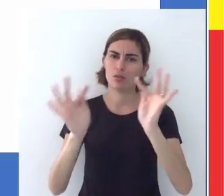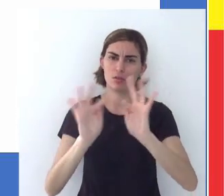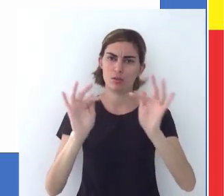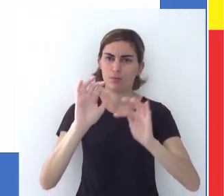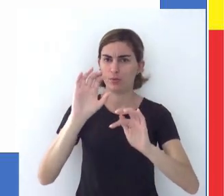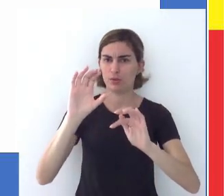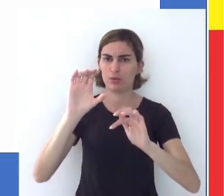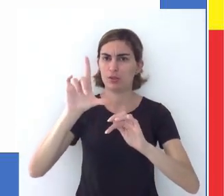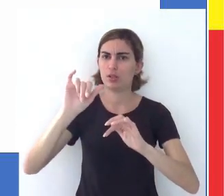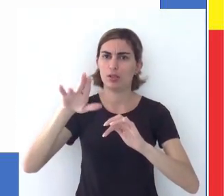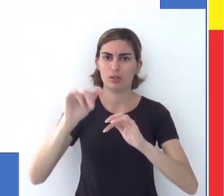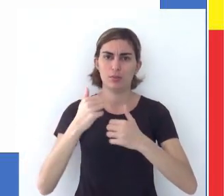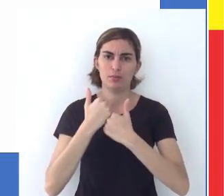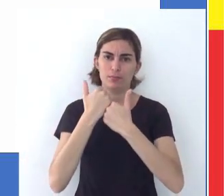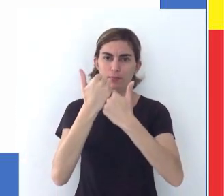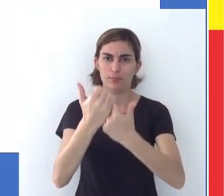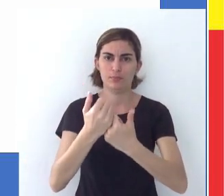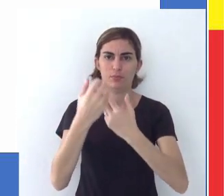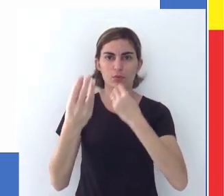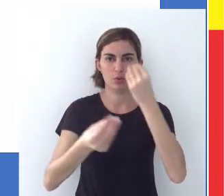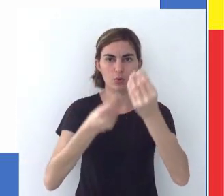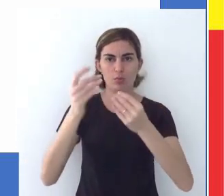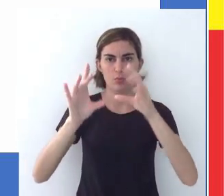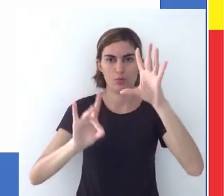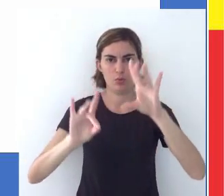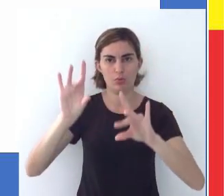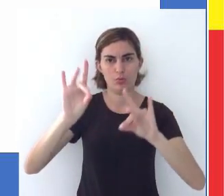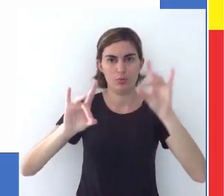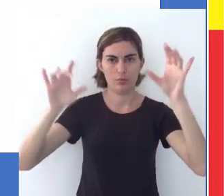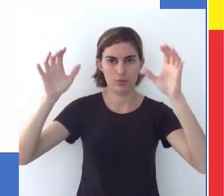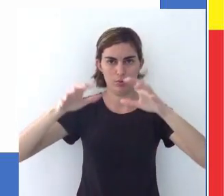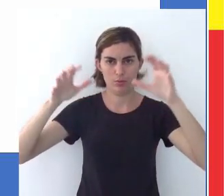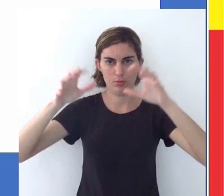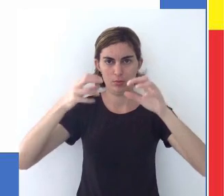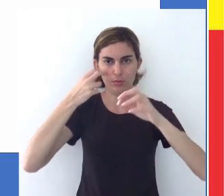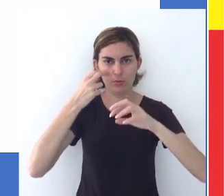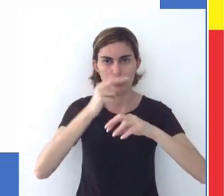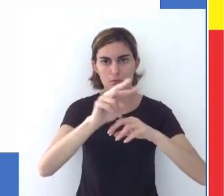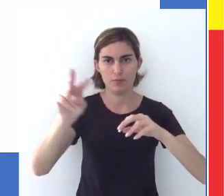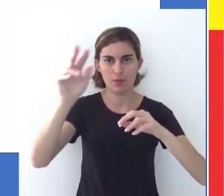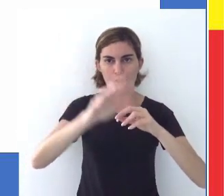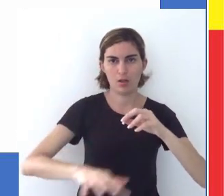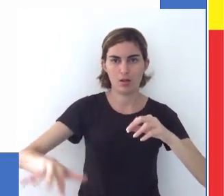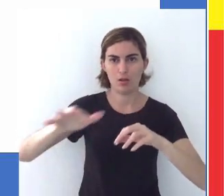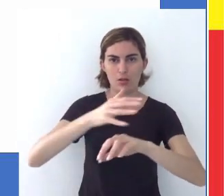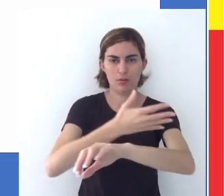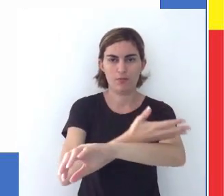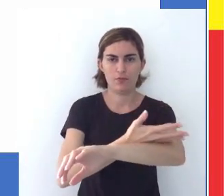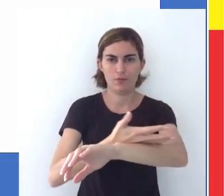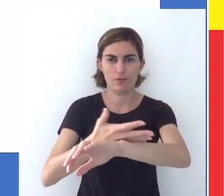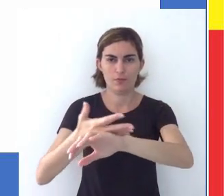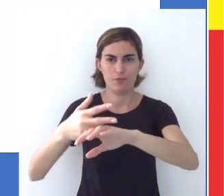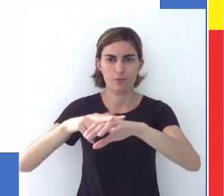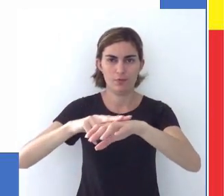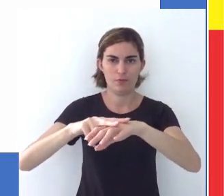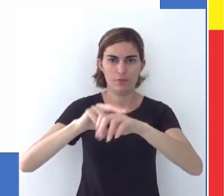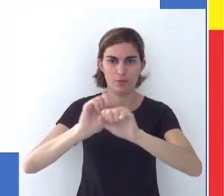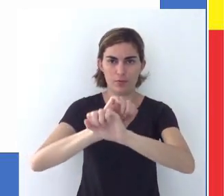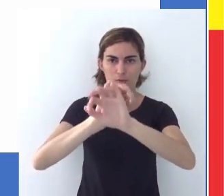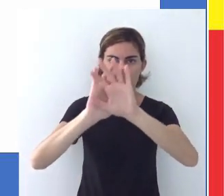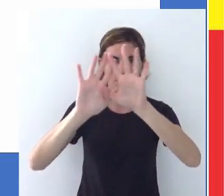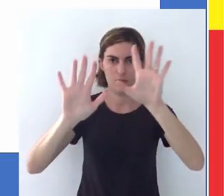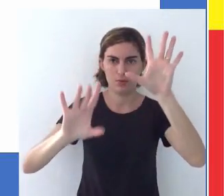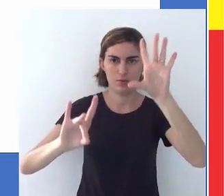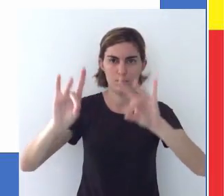simples, tá? Mas só para a gente representar aí como é que a umidade chega. Então vocês estão vendo uma área mais verdezinha clara, com